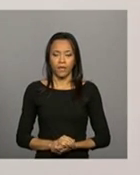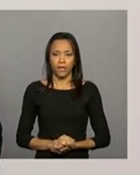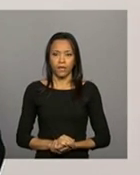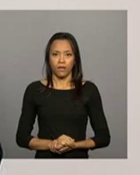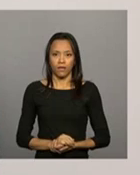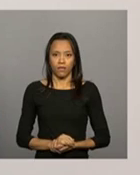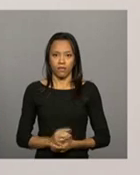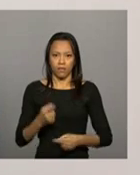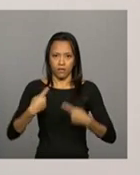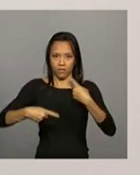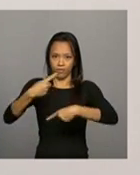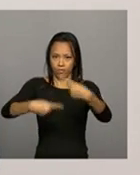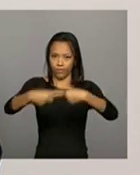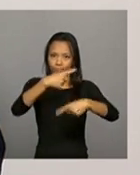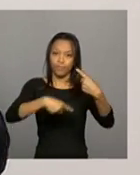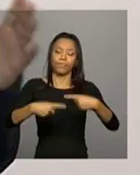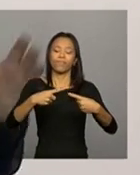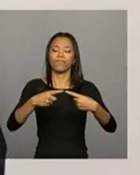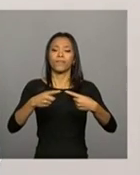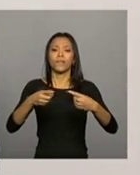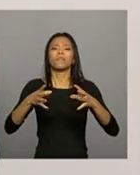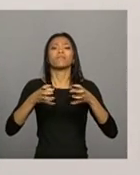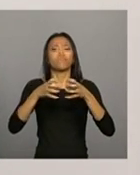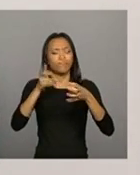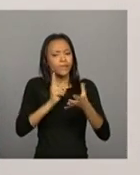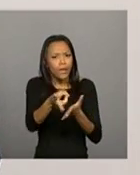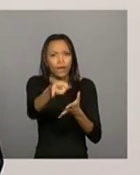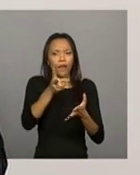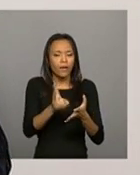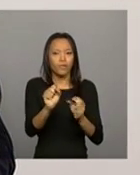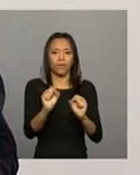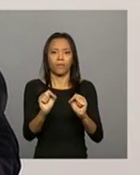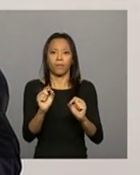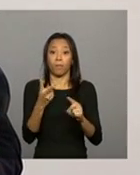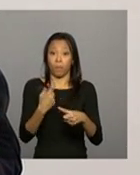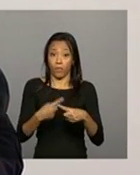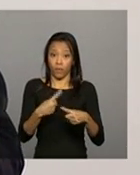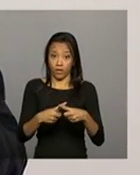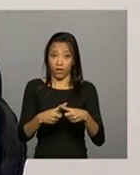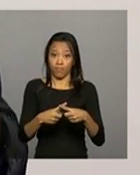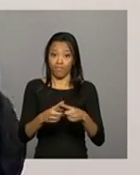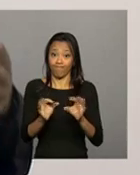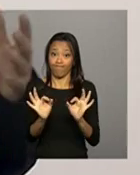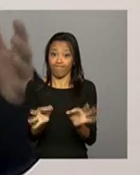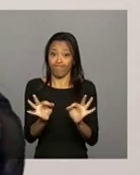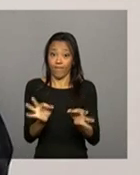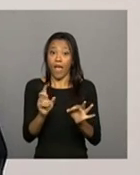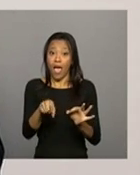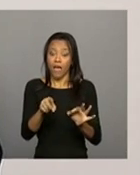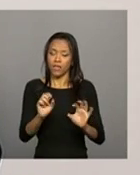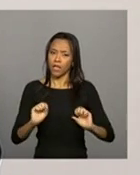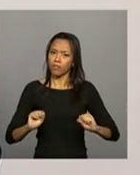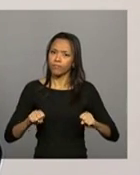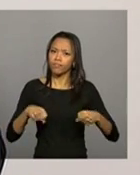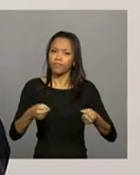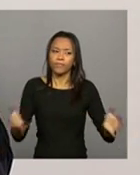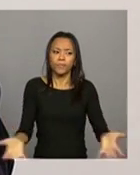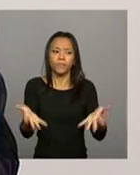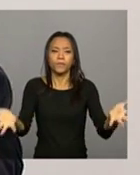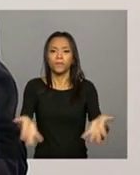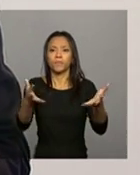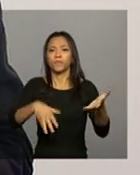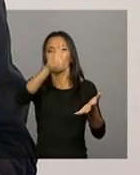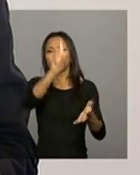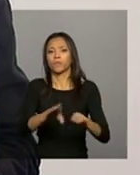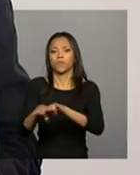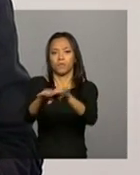as disputas eleitorais. Existe e deve sempre existir, porque realmente isso é um oxigênio para a